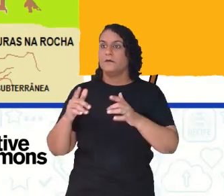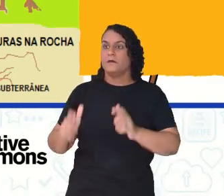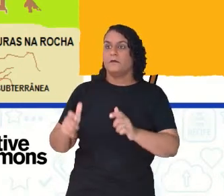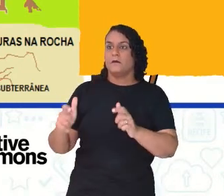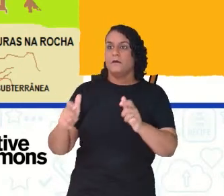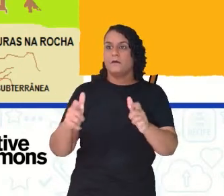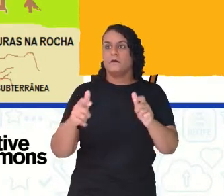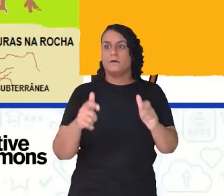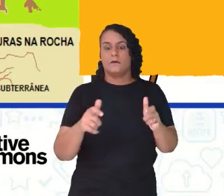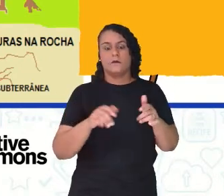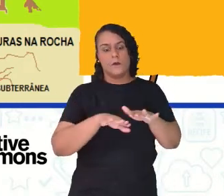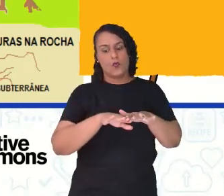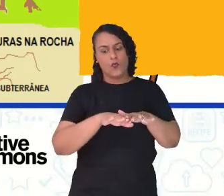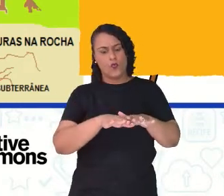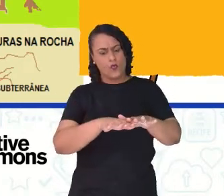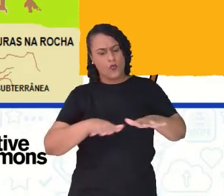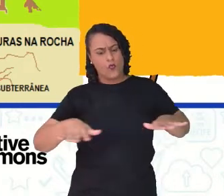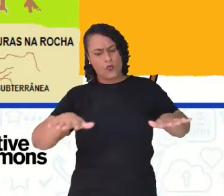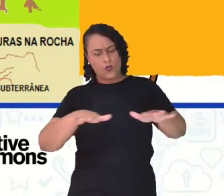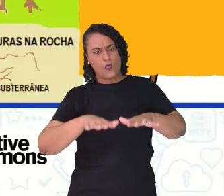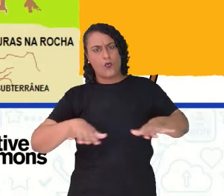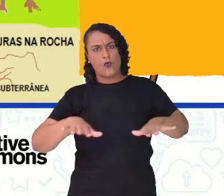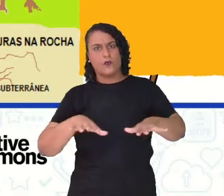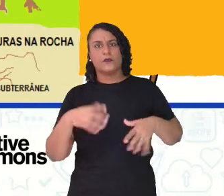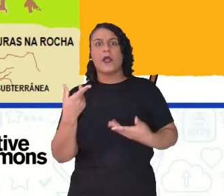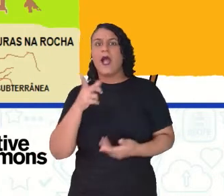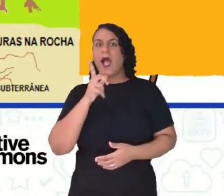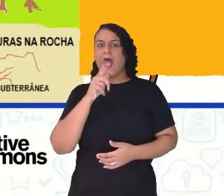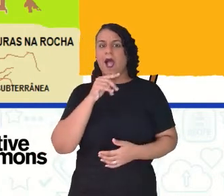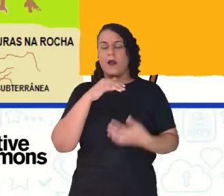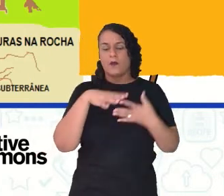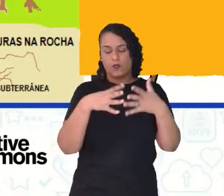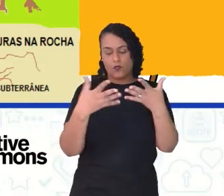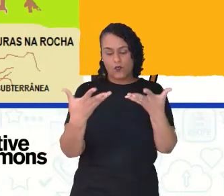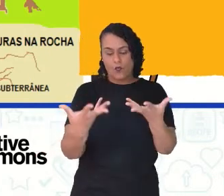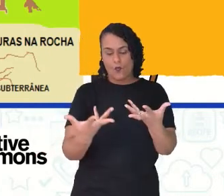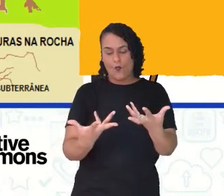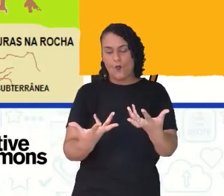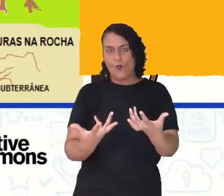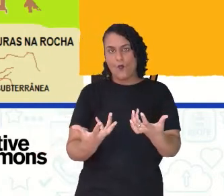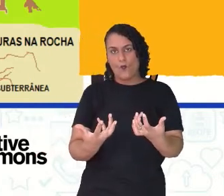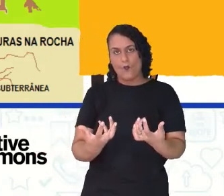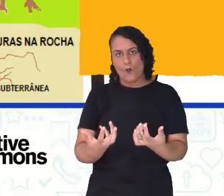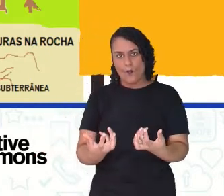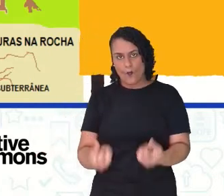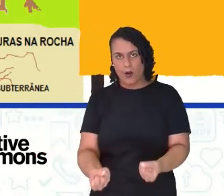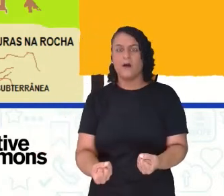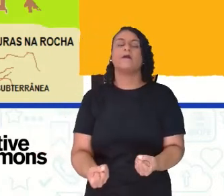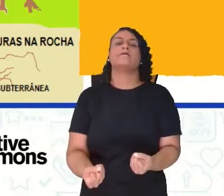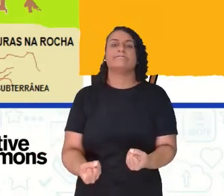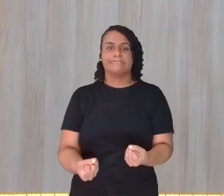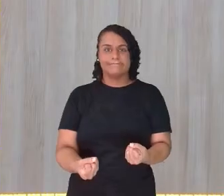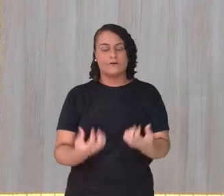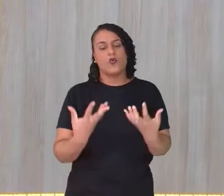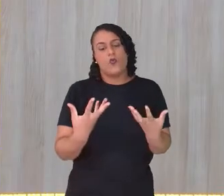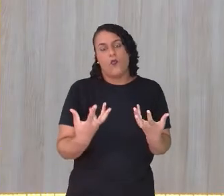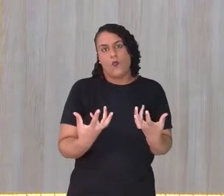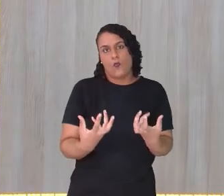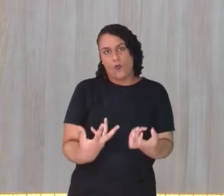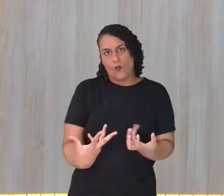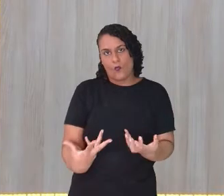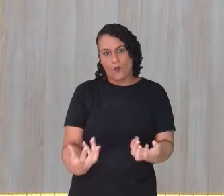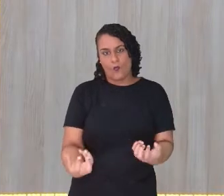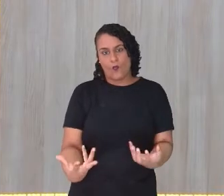terreno é permeável e ocorre a infiltração. Infiltrar, ela conseguiu entrar, né, e